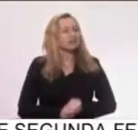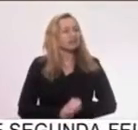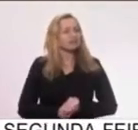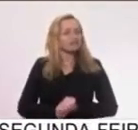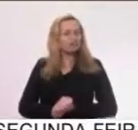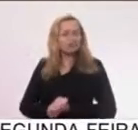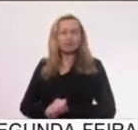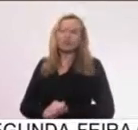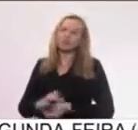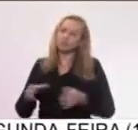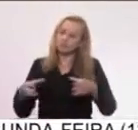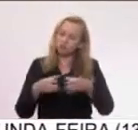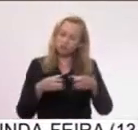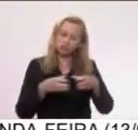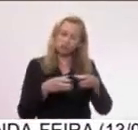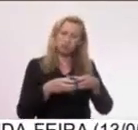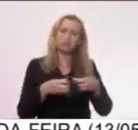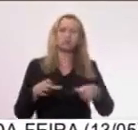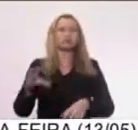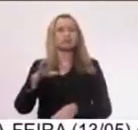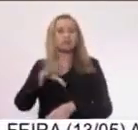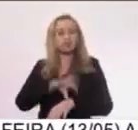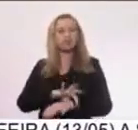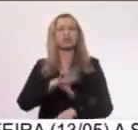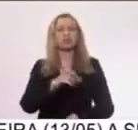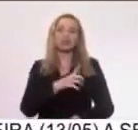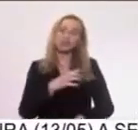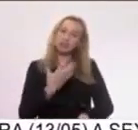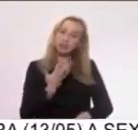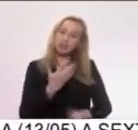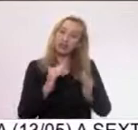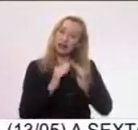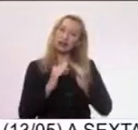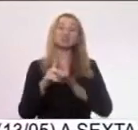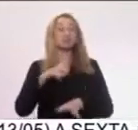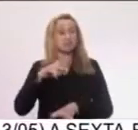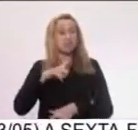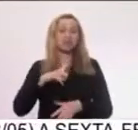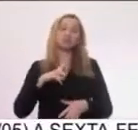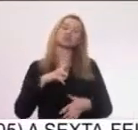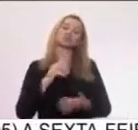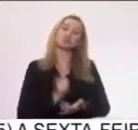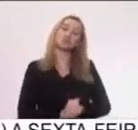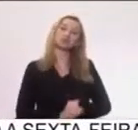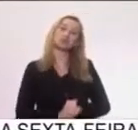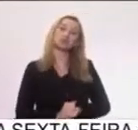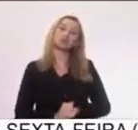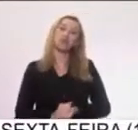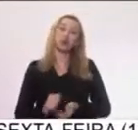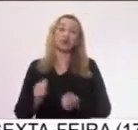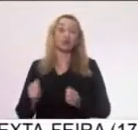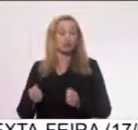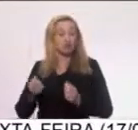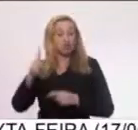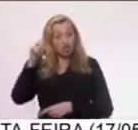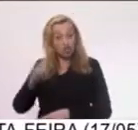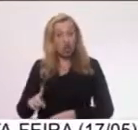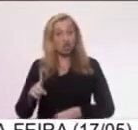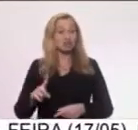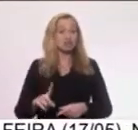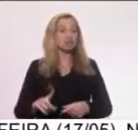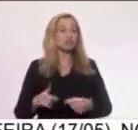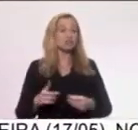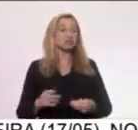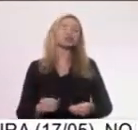o honroso corpo de segurança dessa casa. Nós temos, como deputados, a obrigação de transformar o nosso honroso e